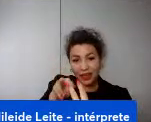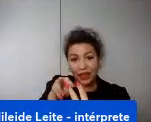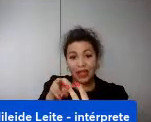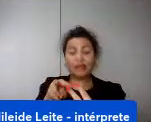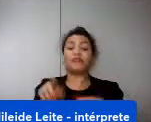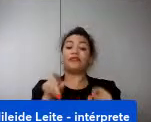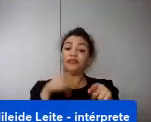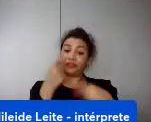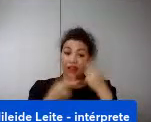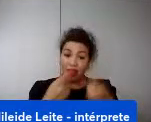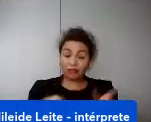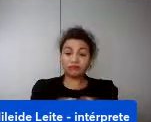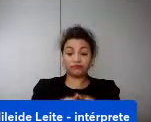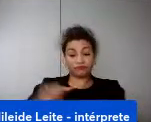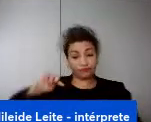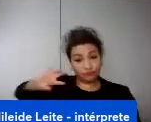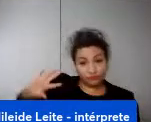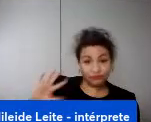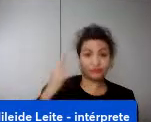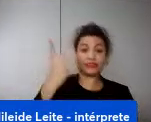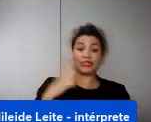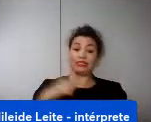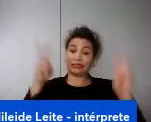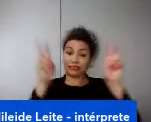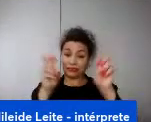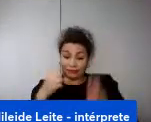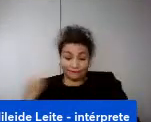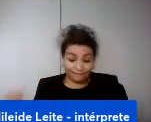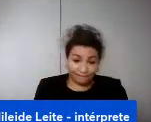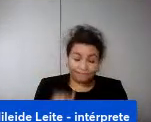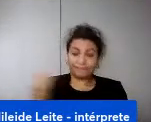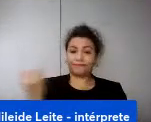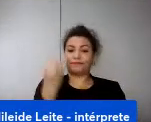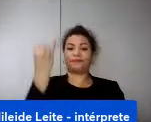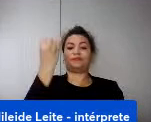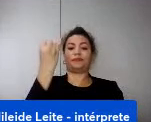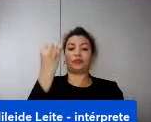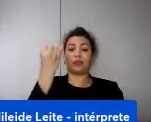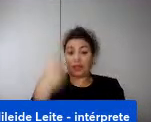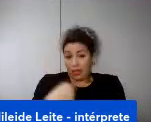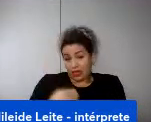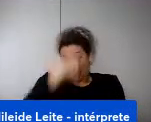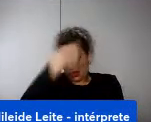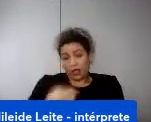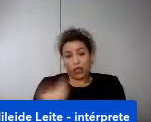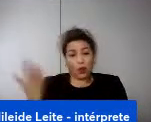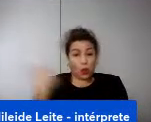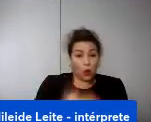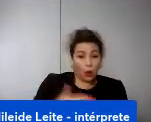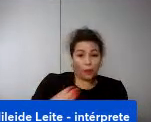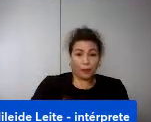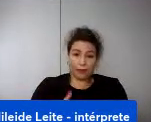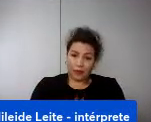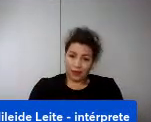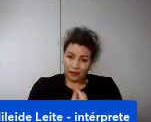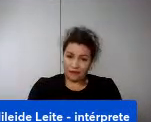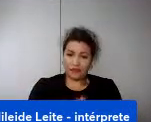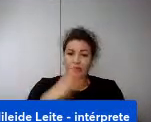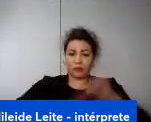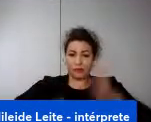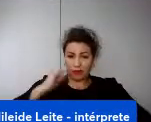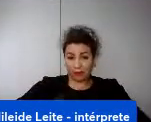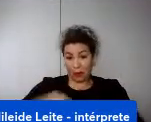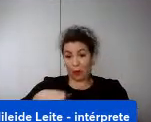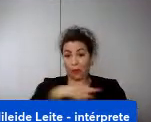destacar que esse evento tem uma temática extremamente relevante. Eu comecei minha vida profissional como alfabetizador,